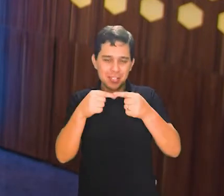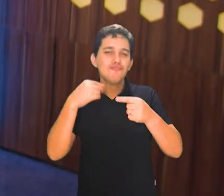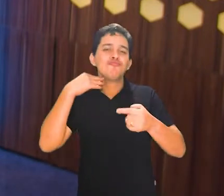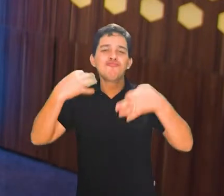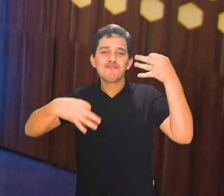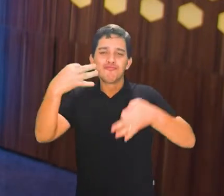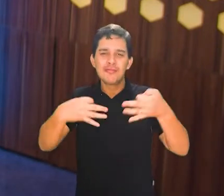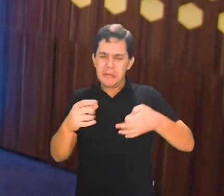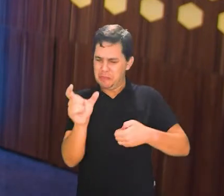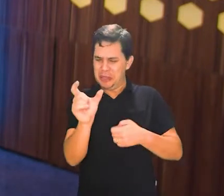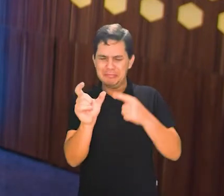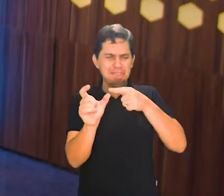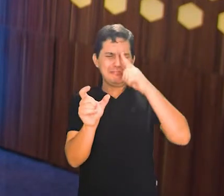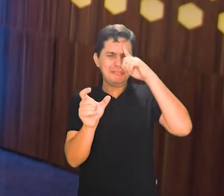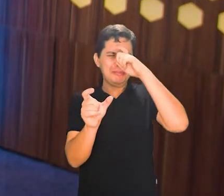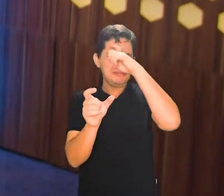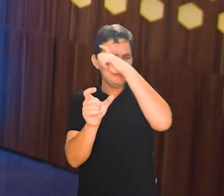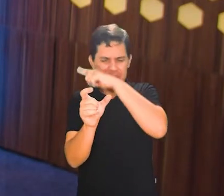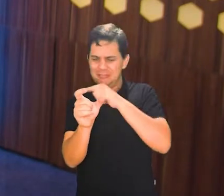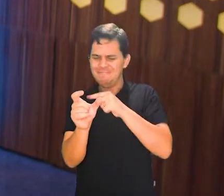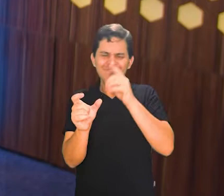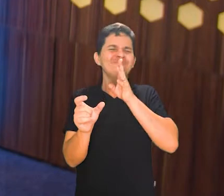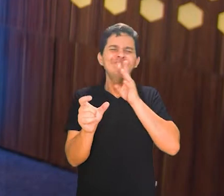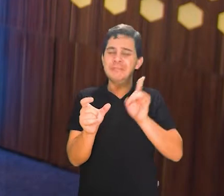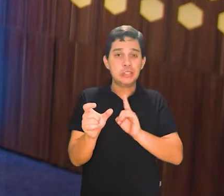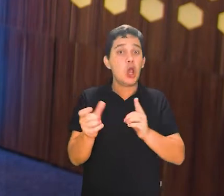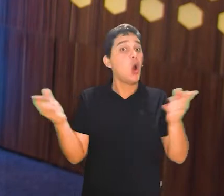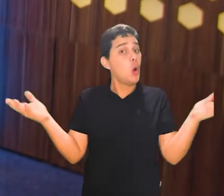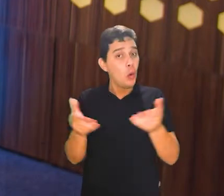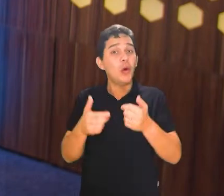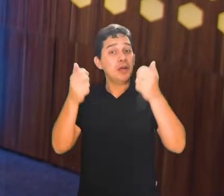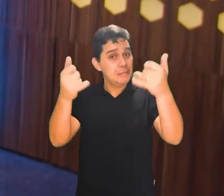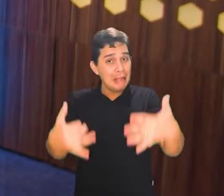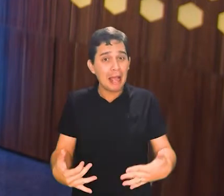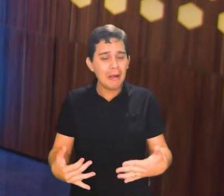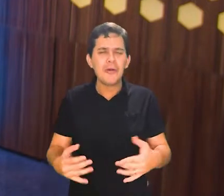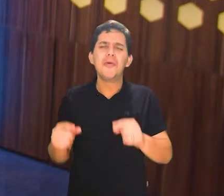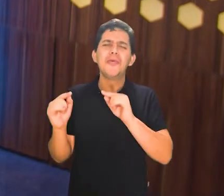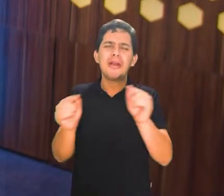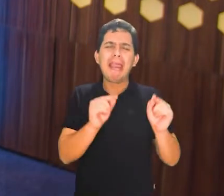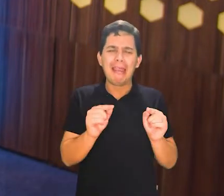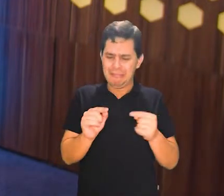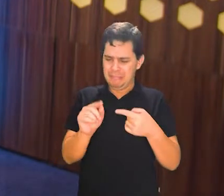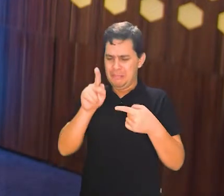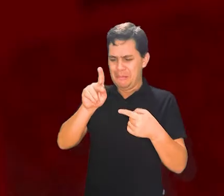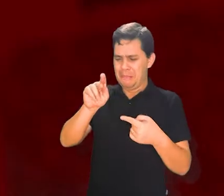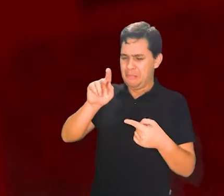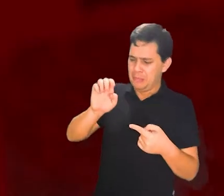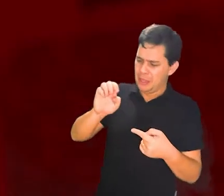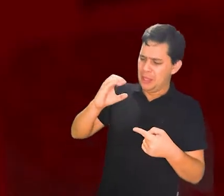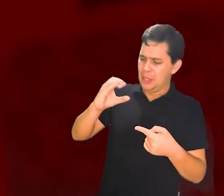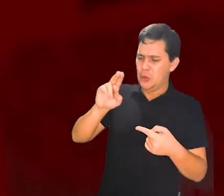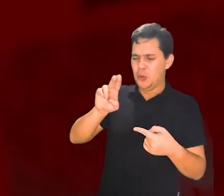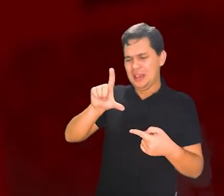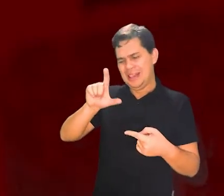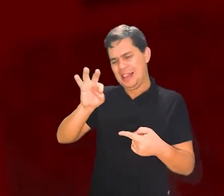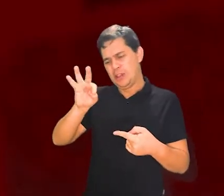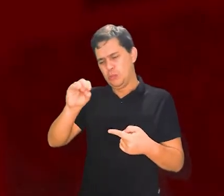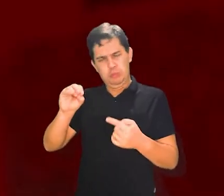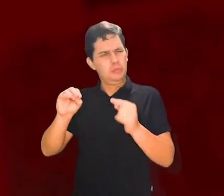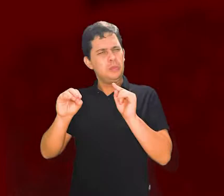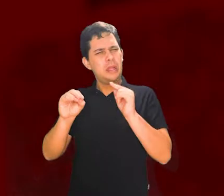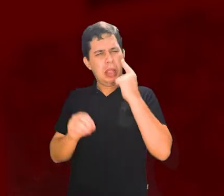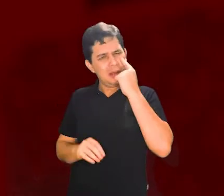são comumente utilizados no meio jurídico. Hoje, veja a definição de peculato.